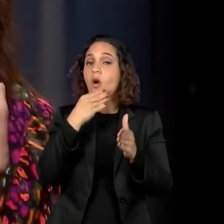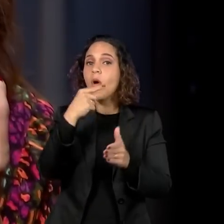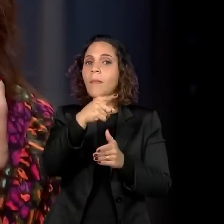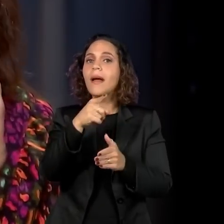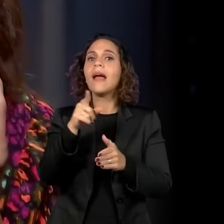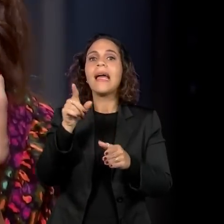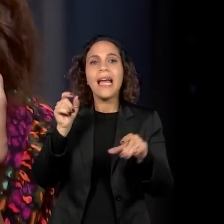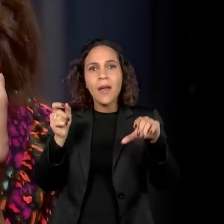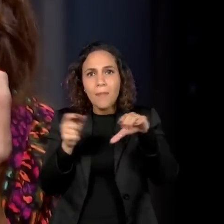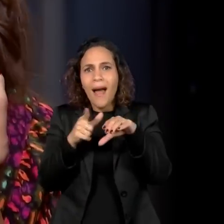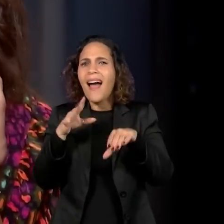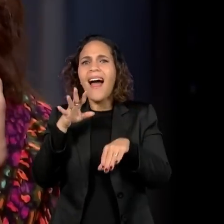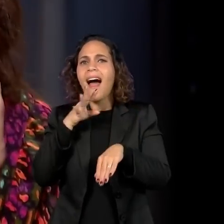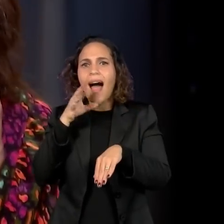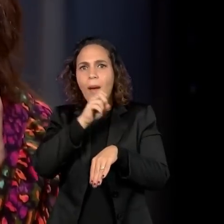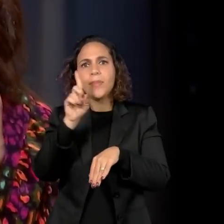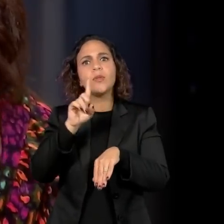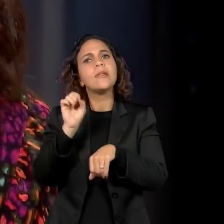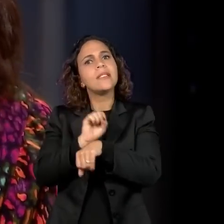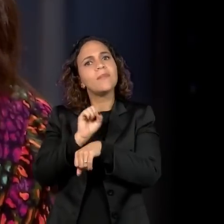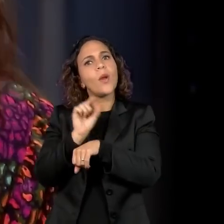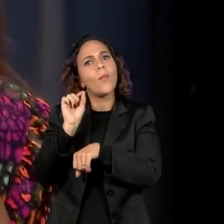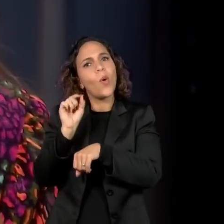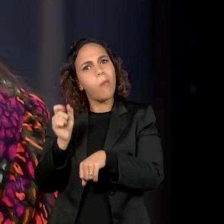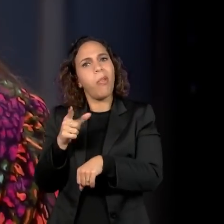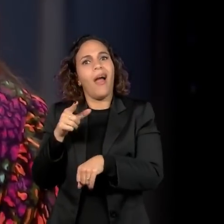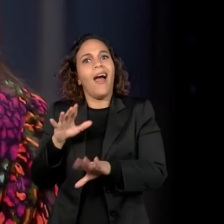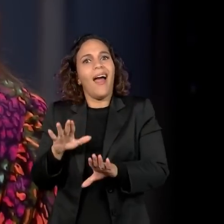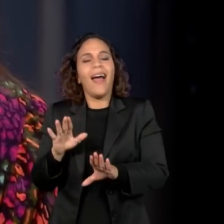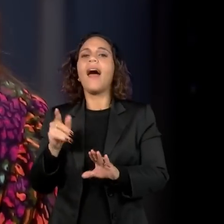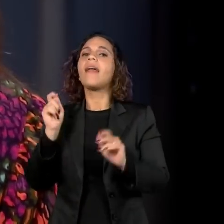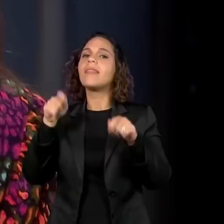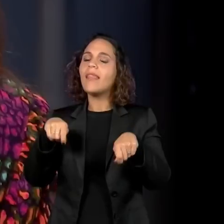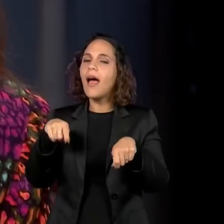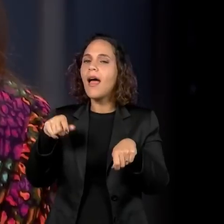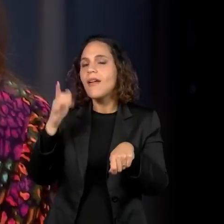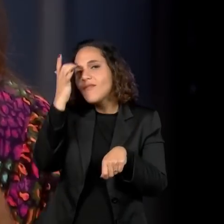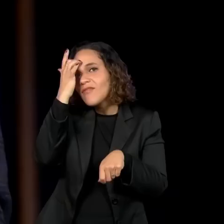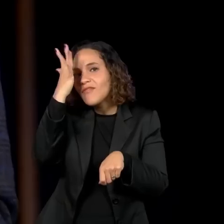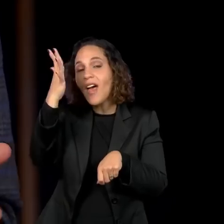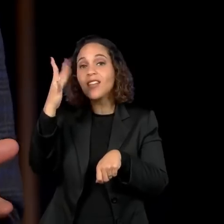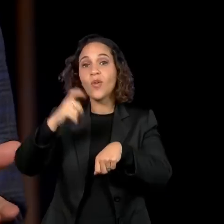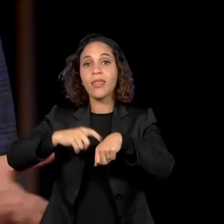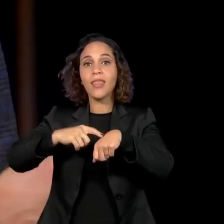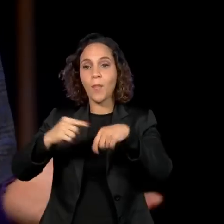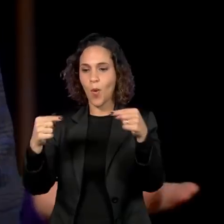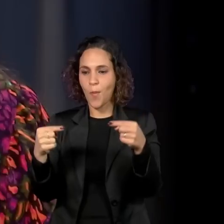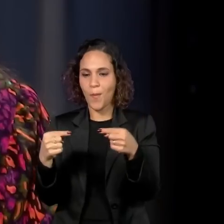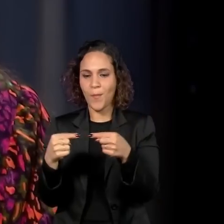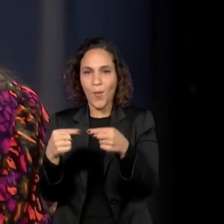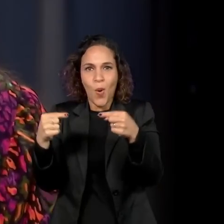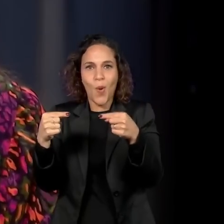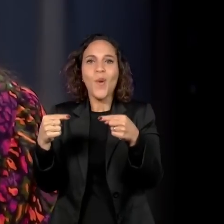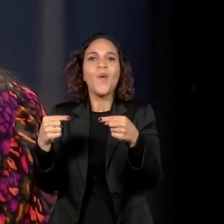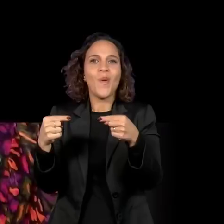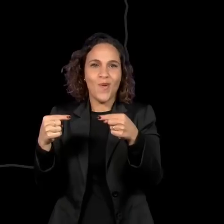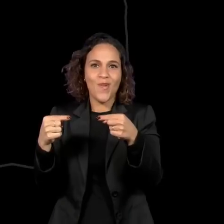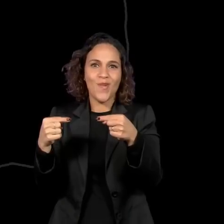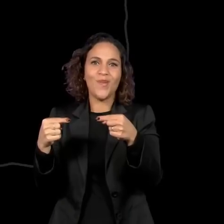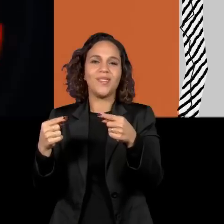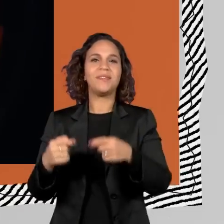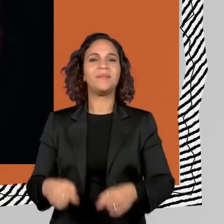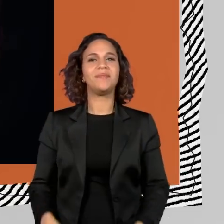retardar essa penetração e controlar essa ejaculação, fica mais fácil deles se encontrarem no meio do caminho,